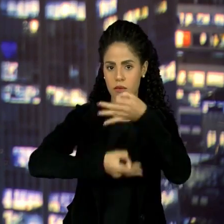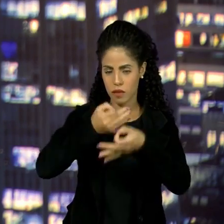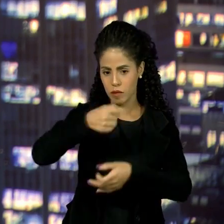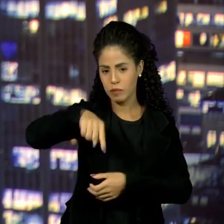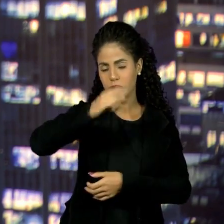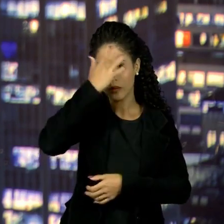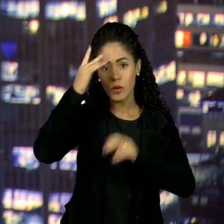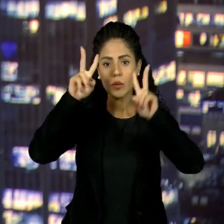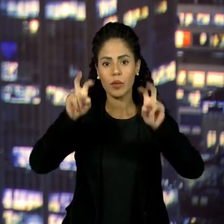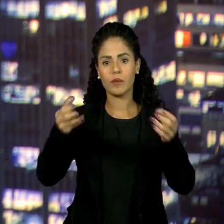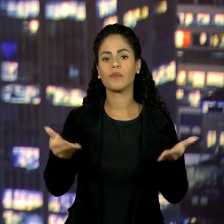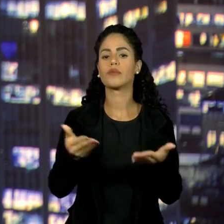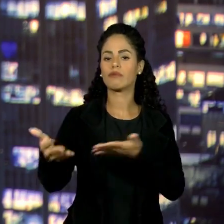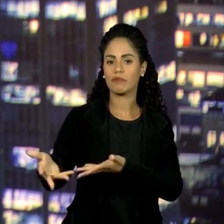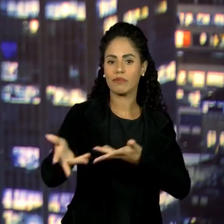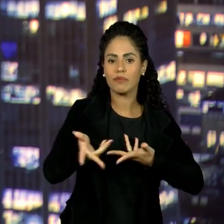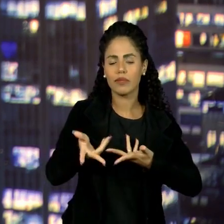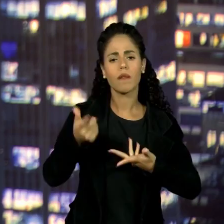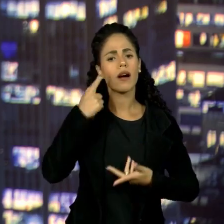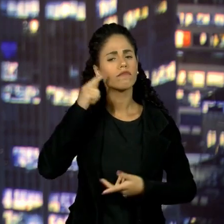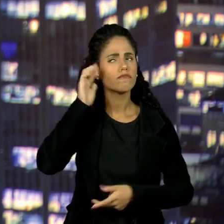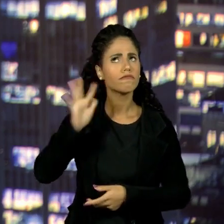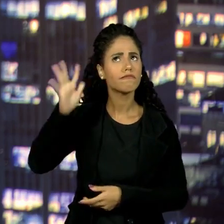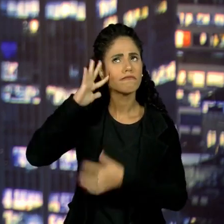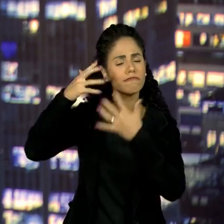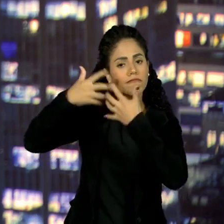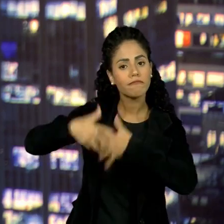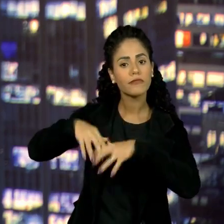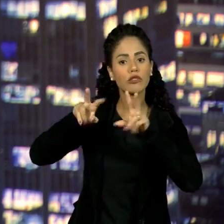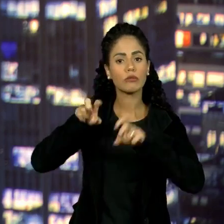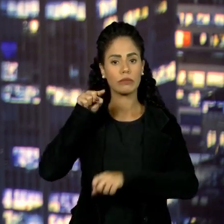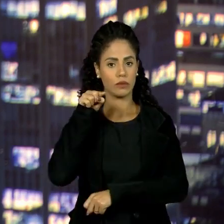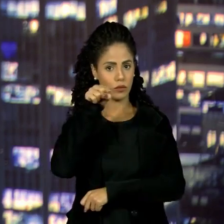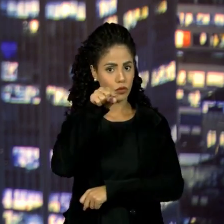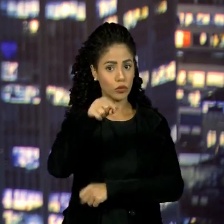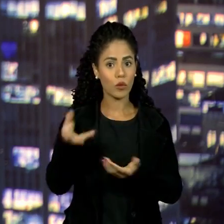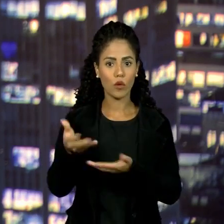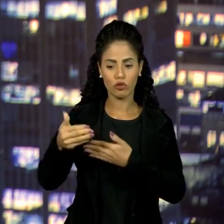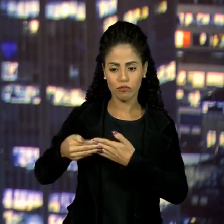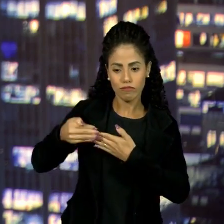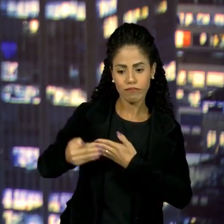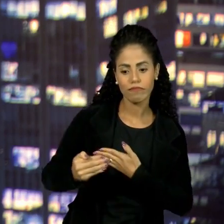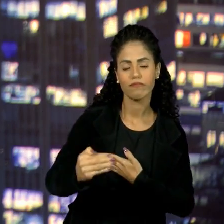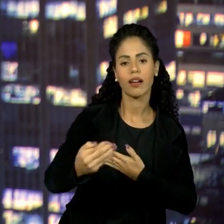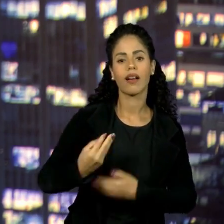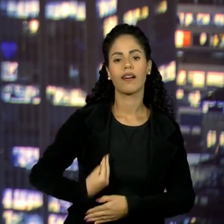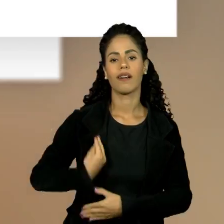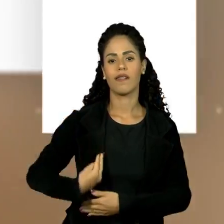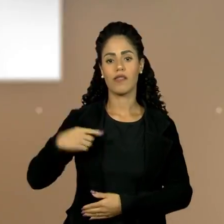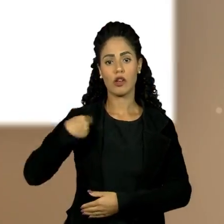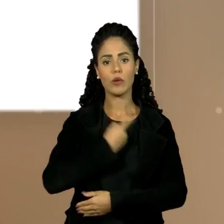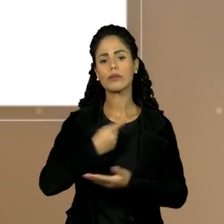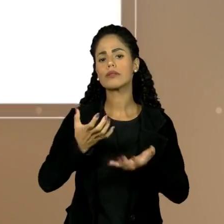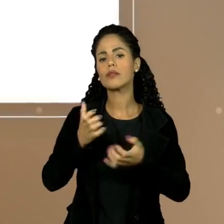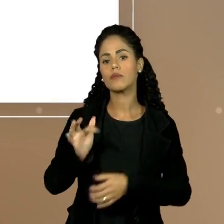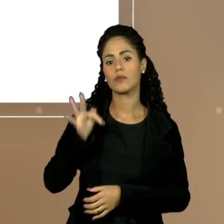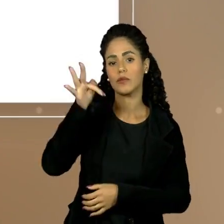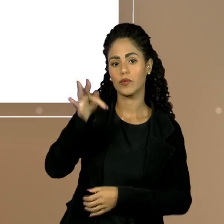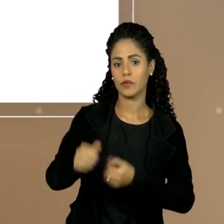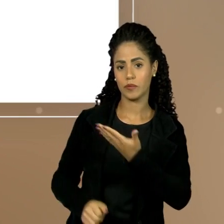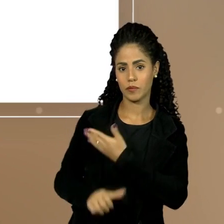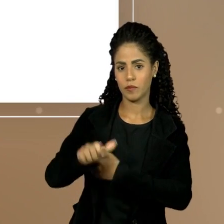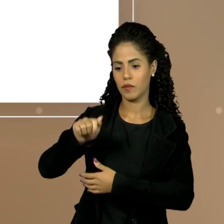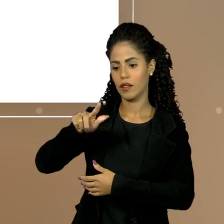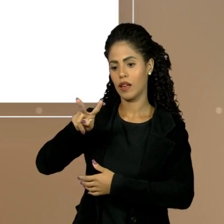sobre o tema de hoje. Eu fiz o convite, né, para reflexão sobre essa nossa maior longevidade e a vida que a gente quer ter. A